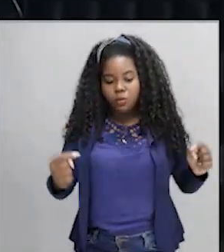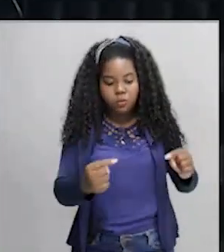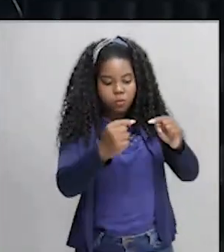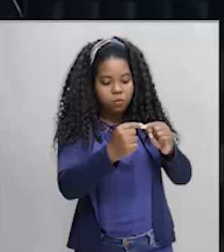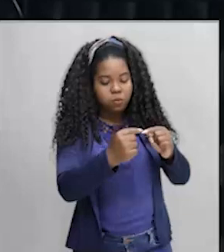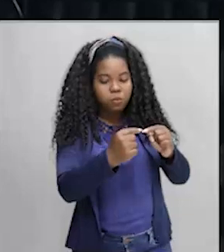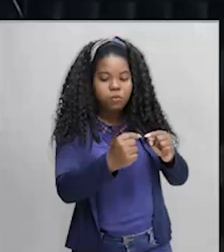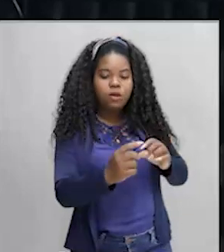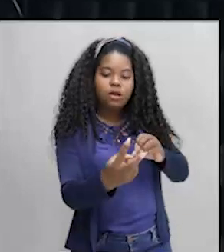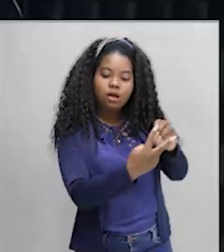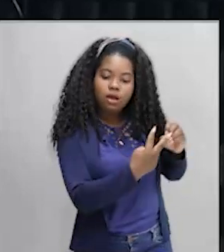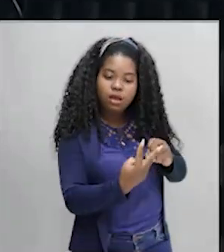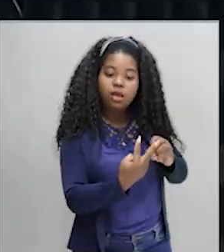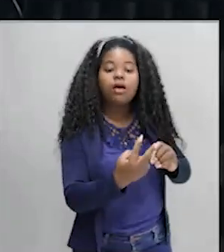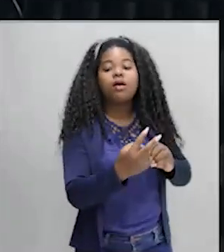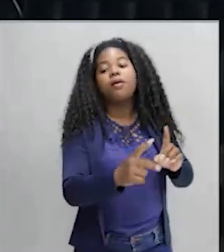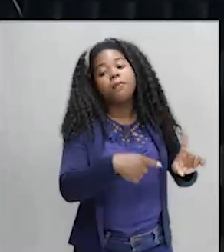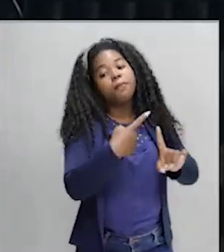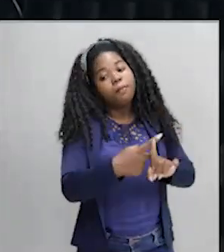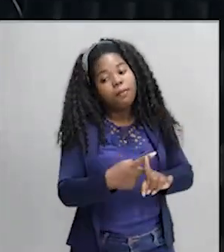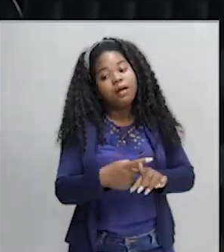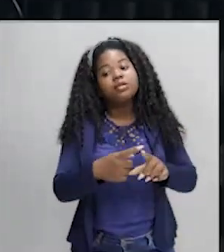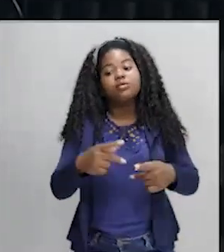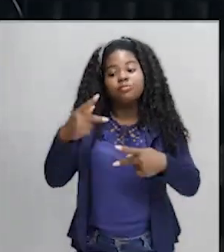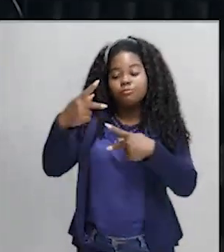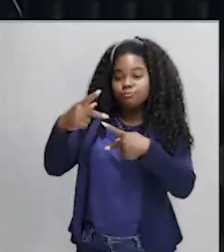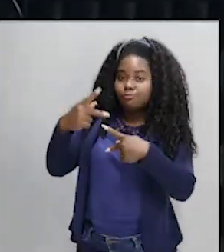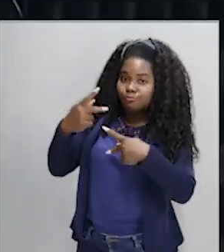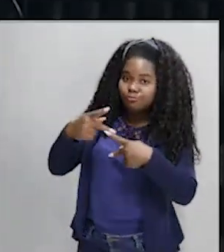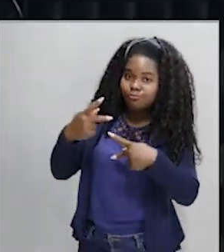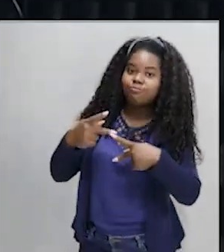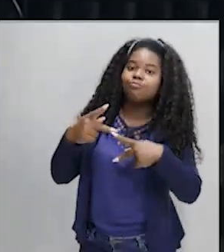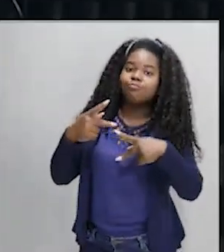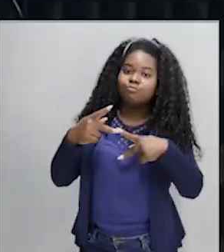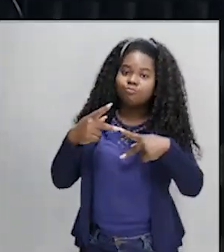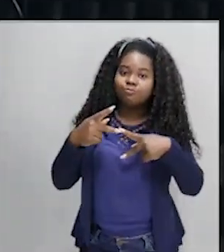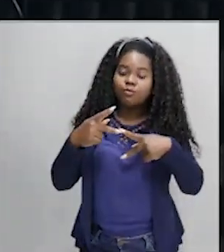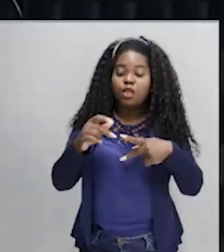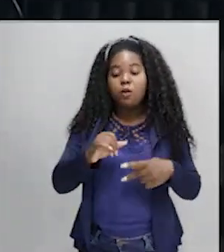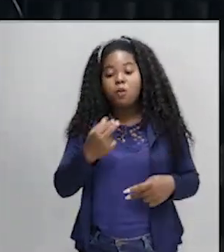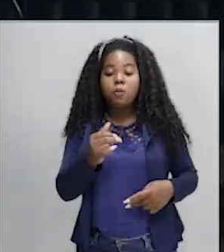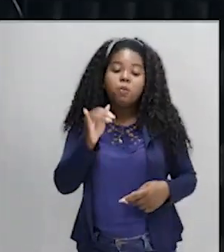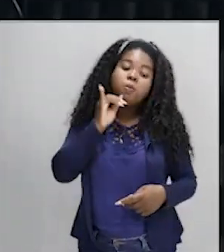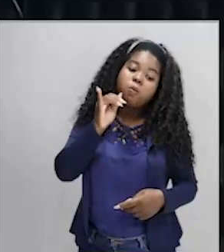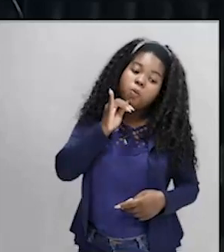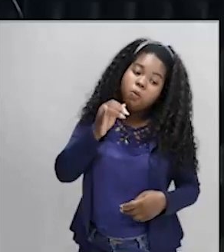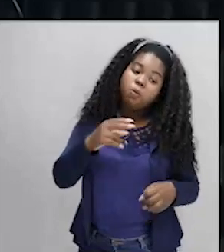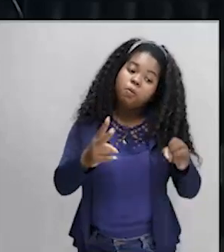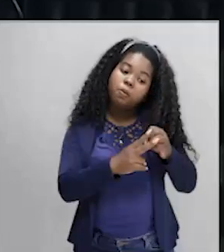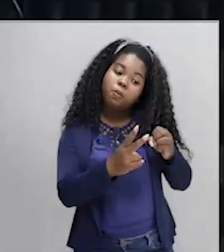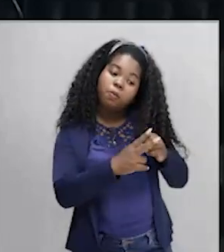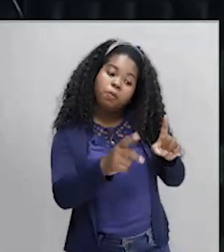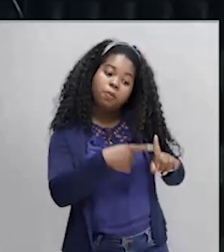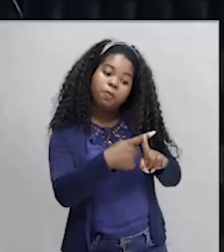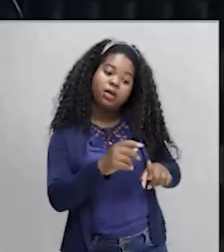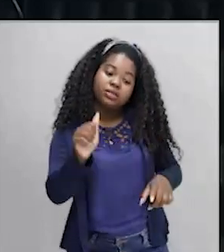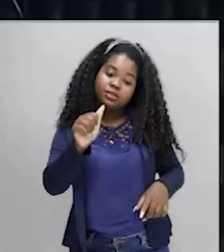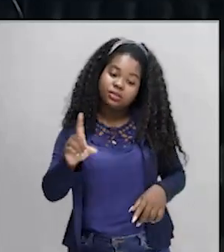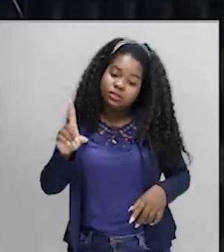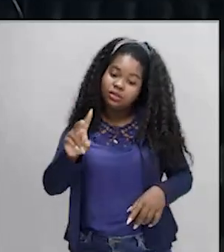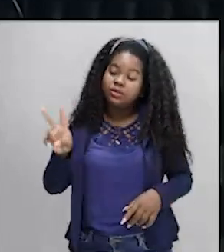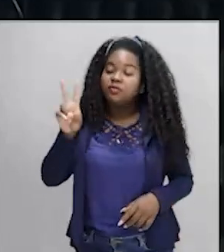verbo mais uma preposição, ou, por exemplo, um verbo mais um